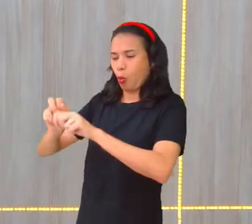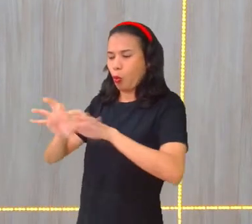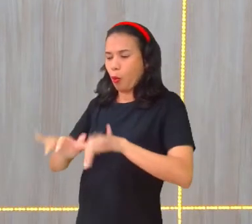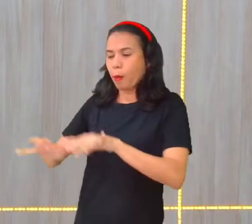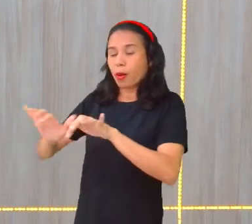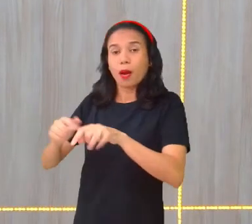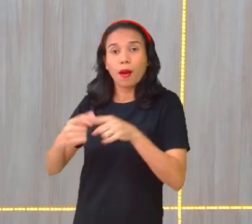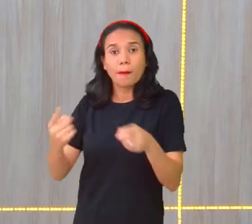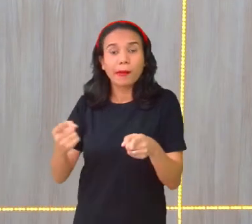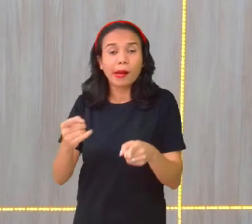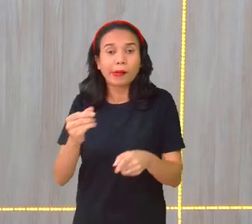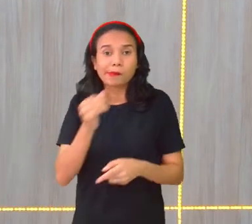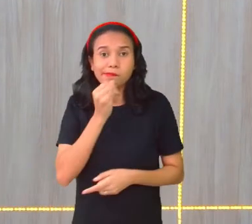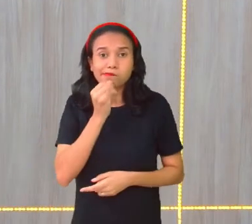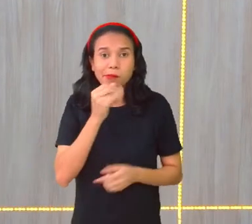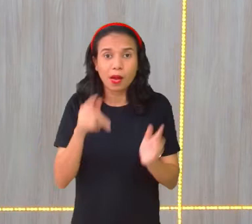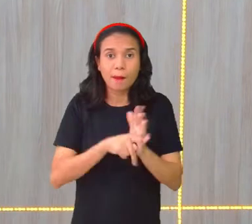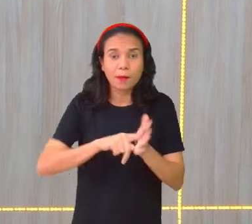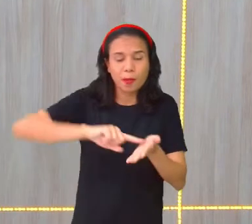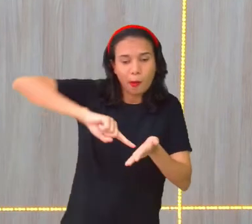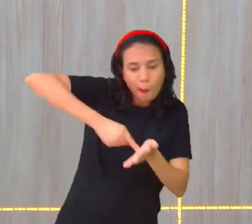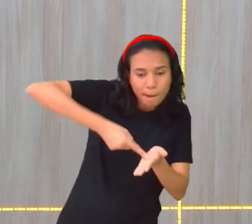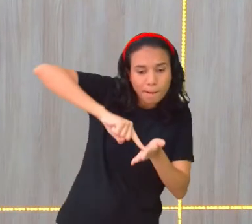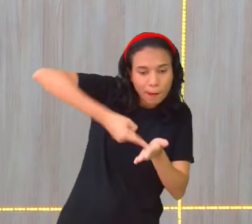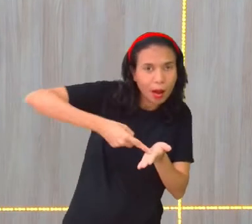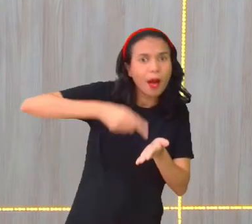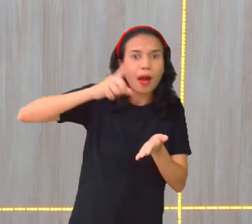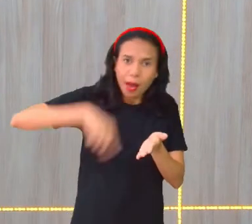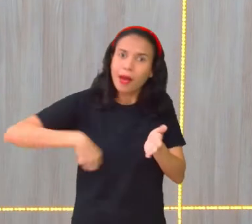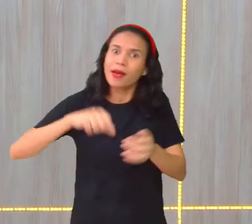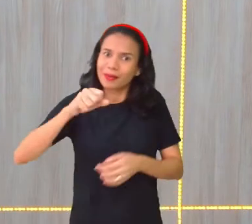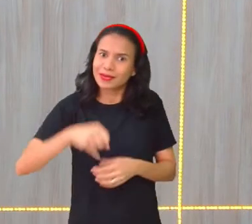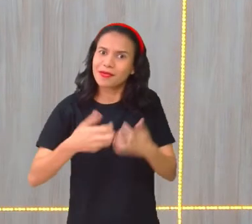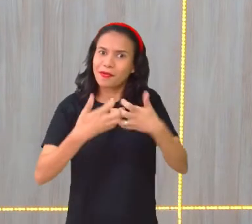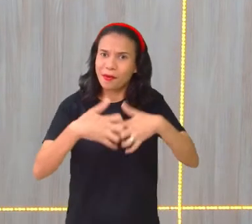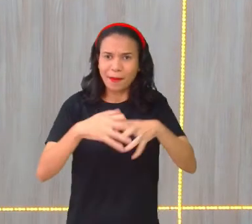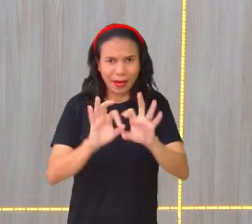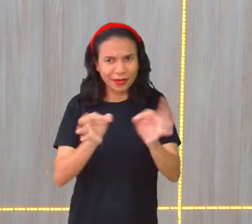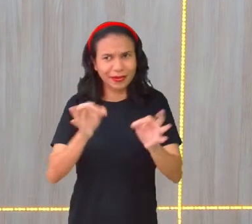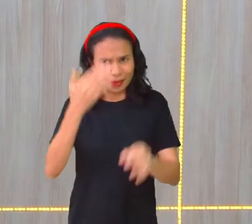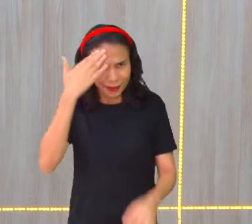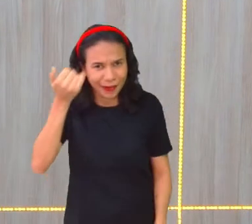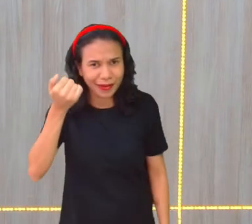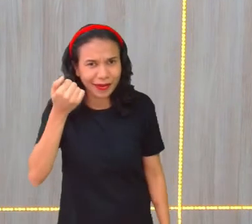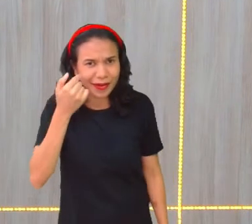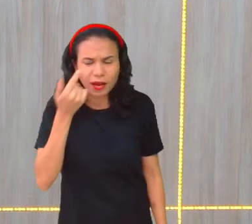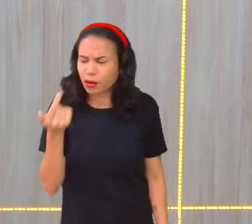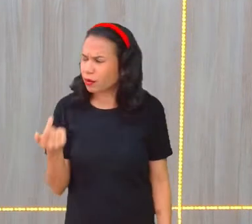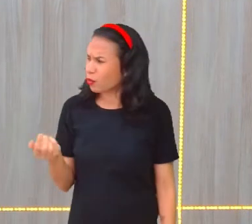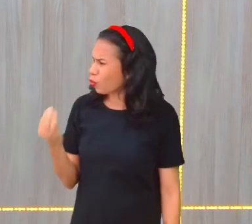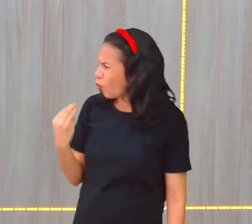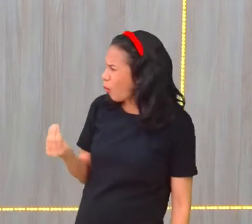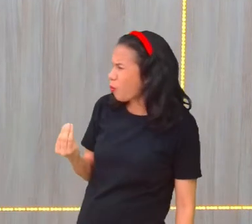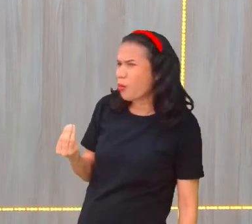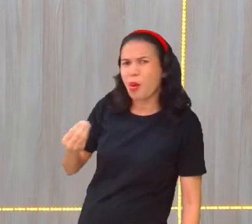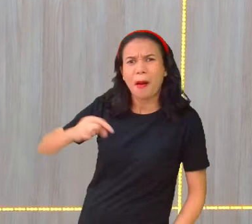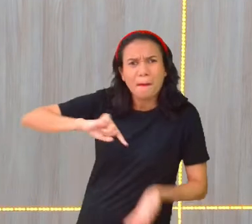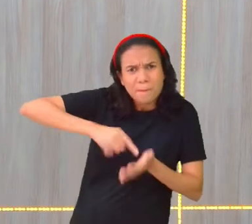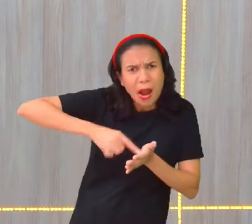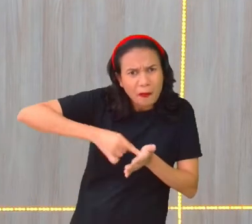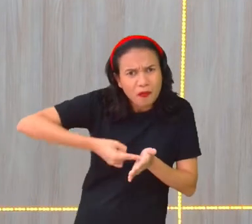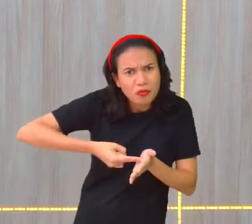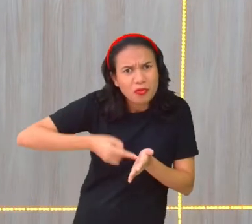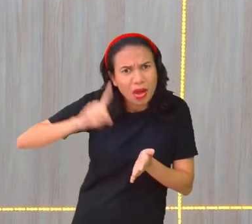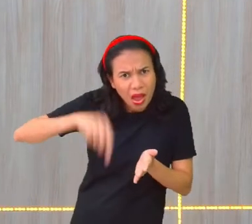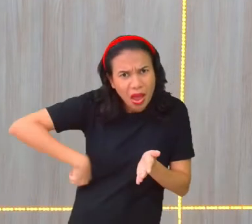Mas, gente, um simples parafuso é considerado uma máquina simples, sabia? Pois é. Oxi, professora, parafuso é máquina,